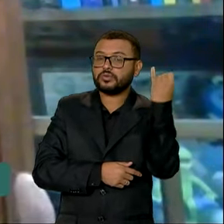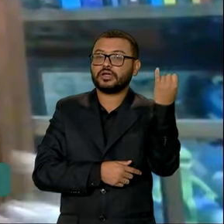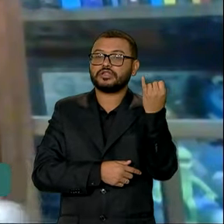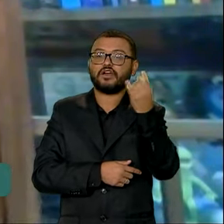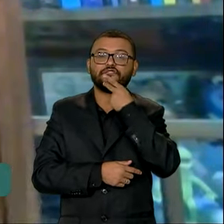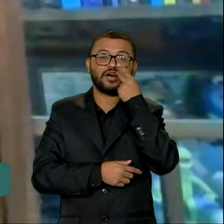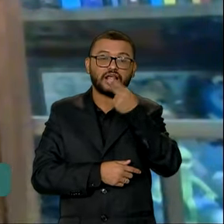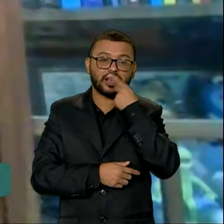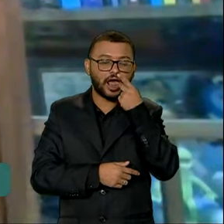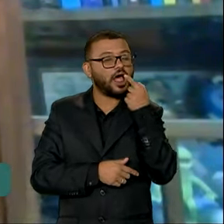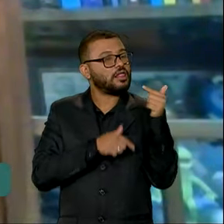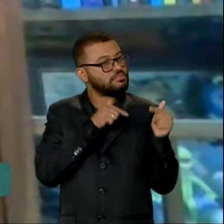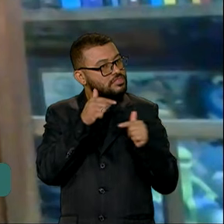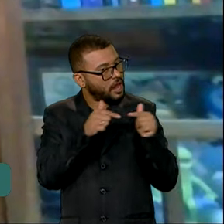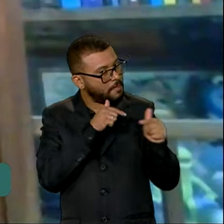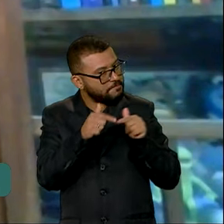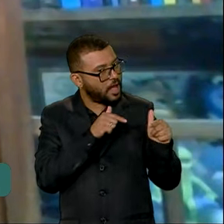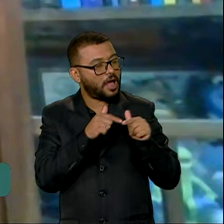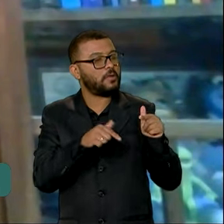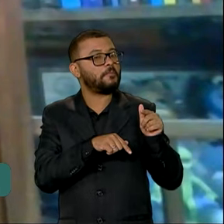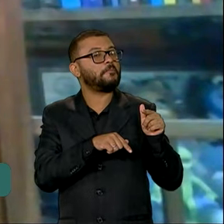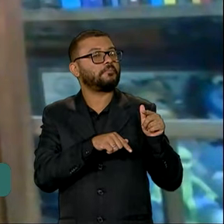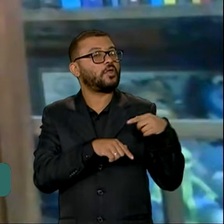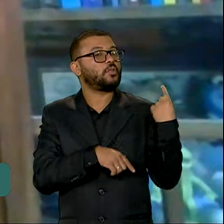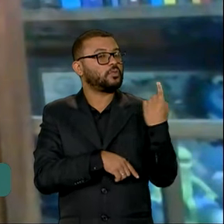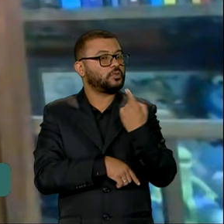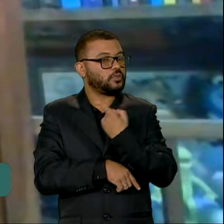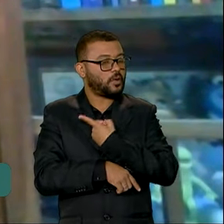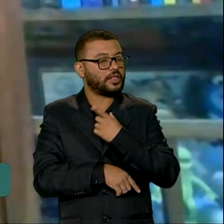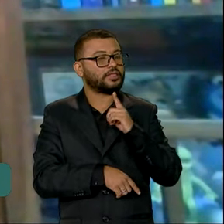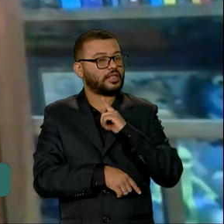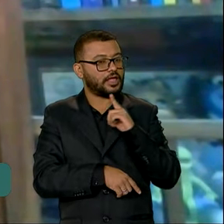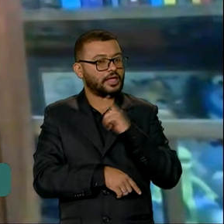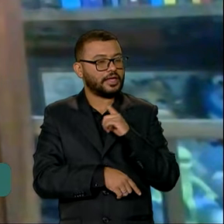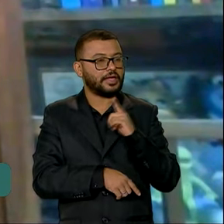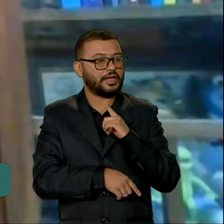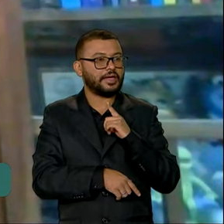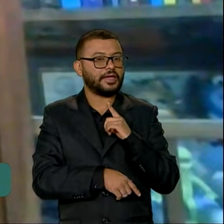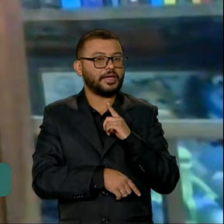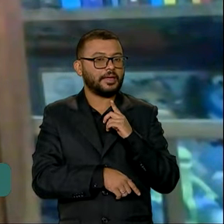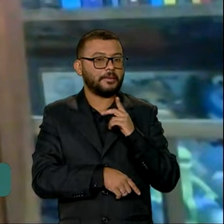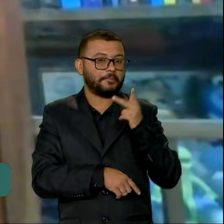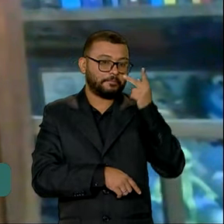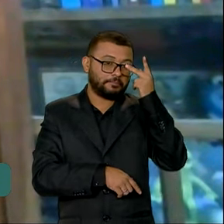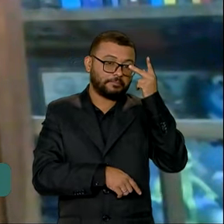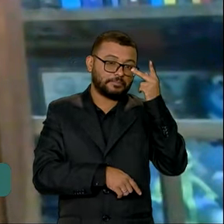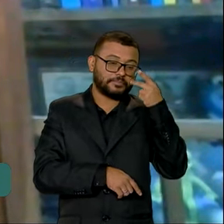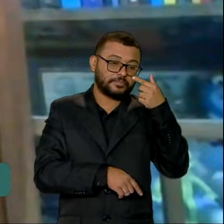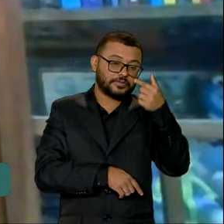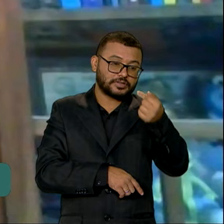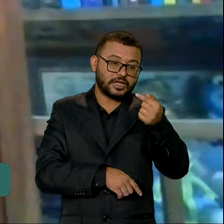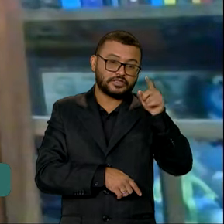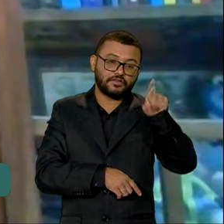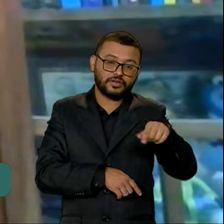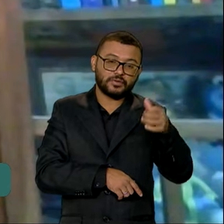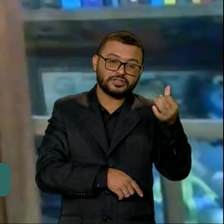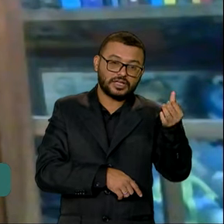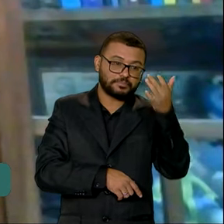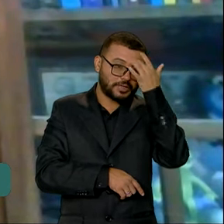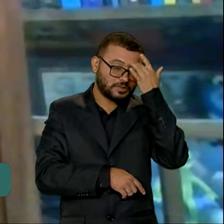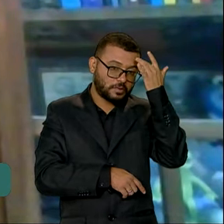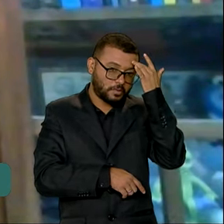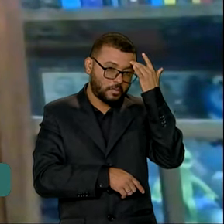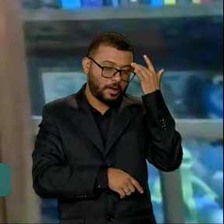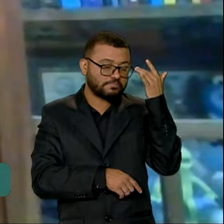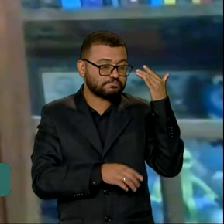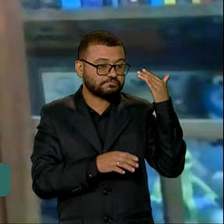a questão do emprego. Nós estamos com uma taxa de desocupação de 7,5%, que é uma